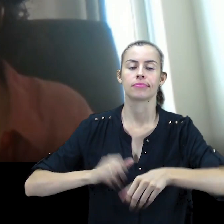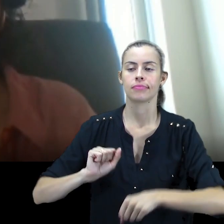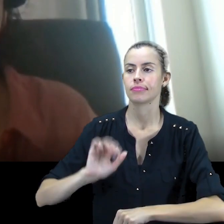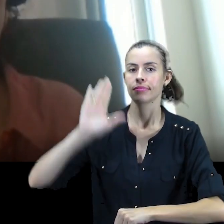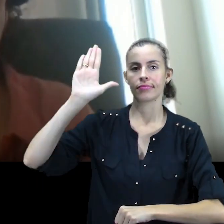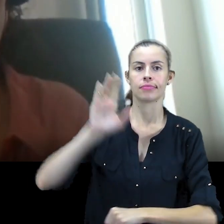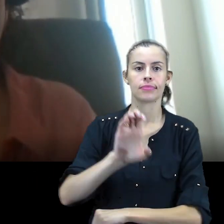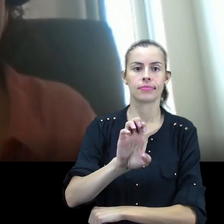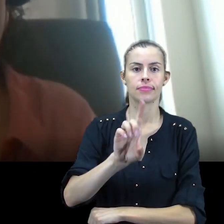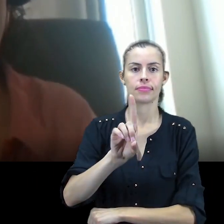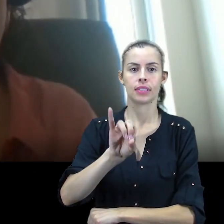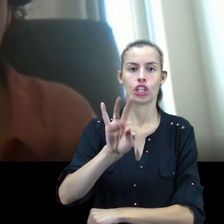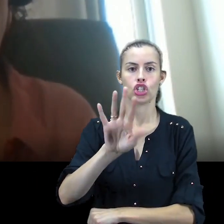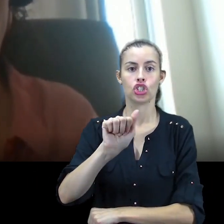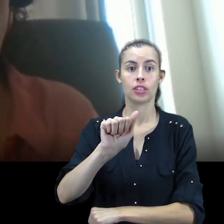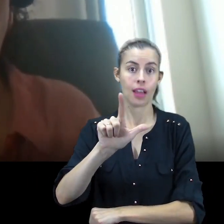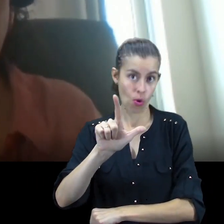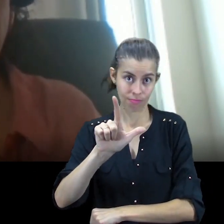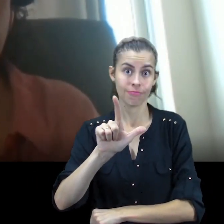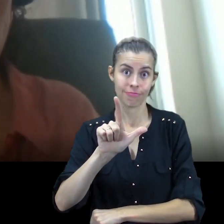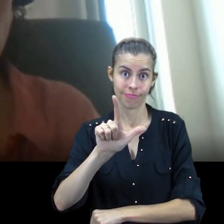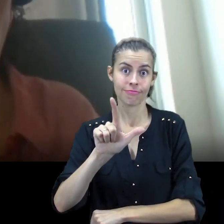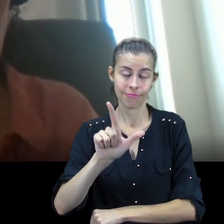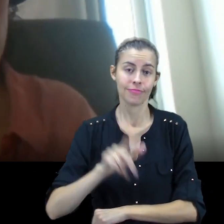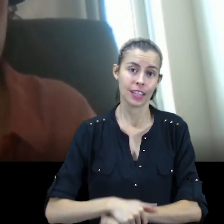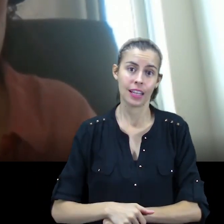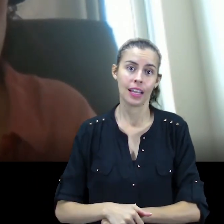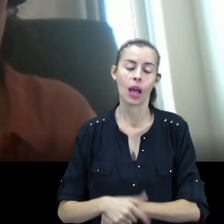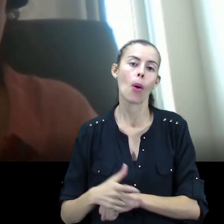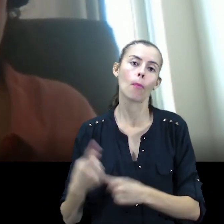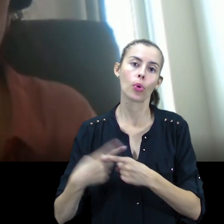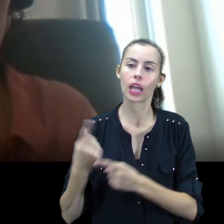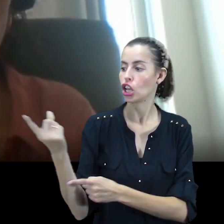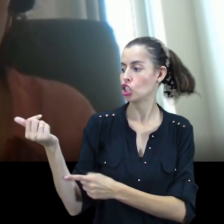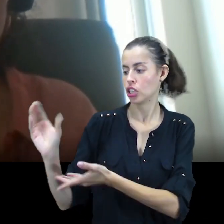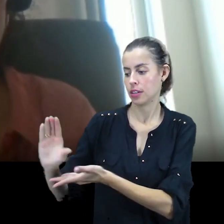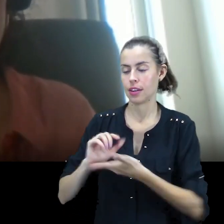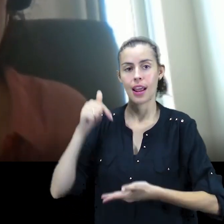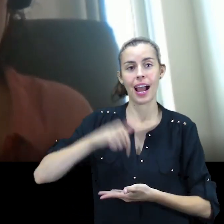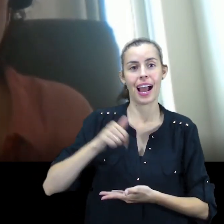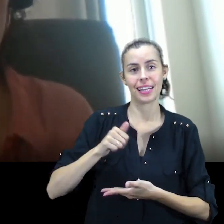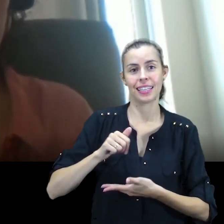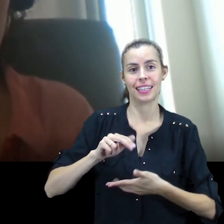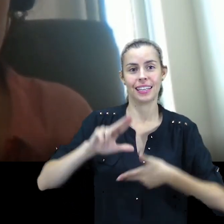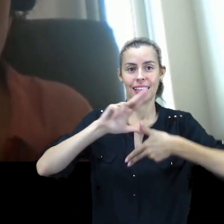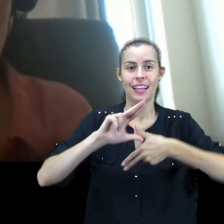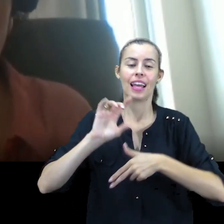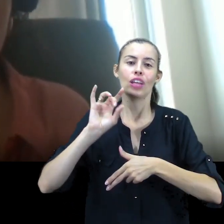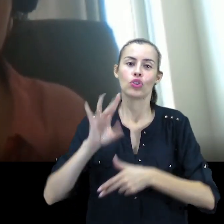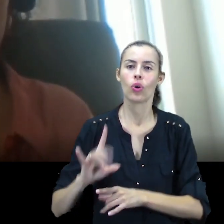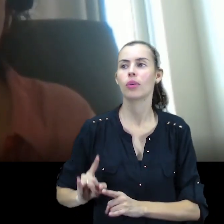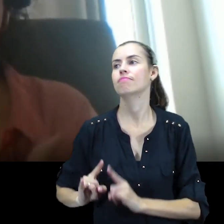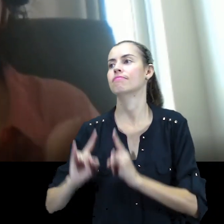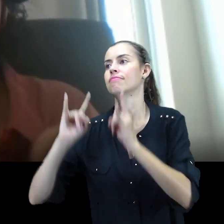ensino, não é para a questão de curricularização da extensão. O que a gente tem feito foi, a gente destinou dentro do orçamento